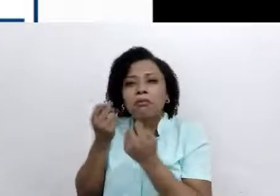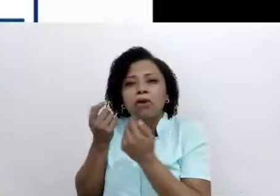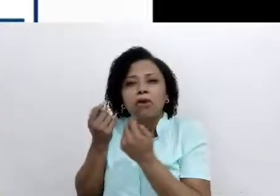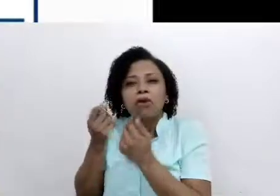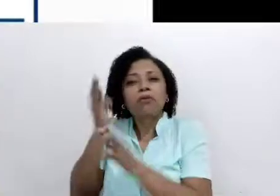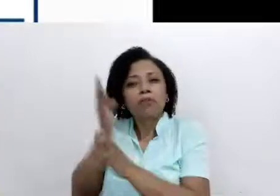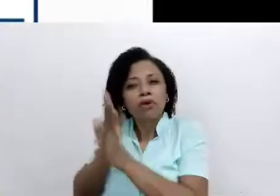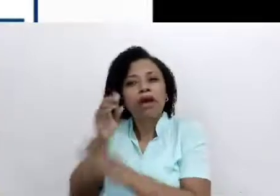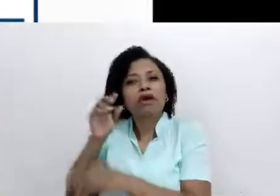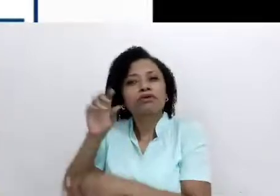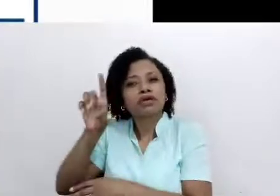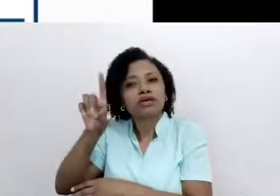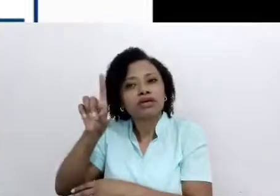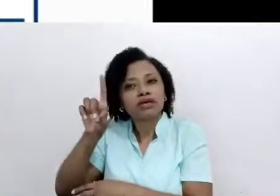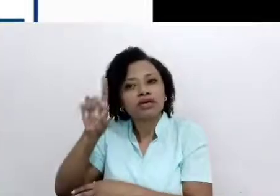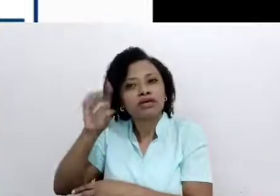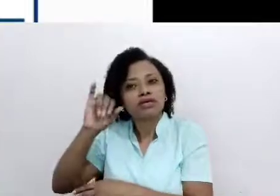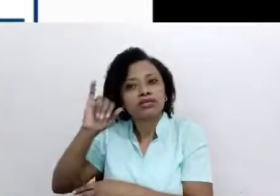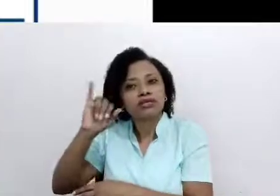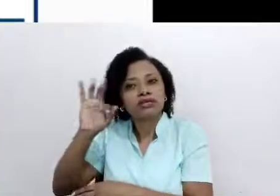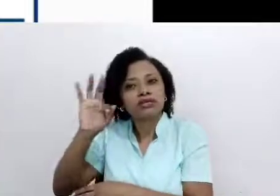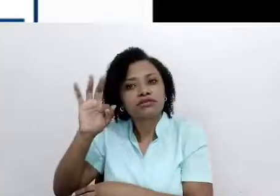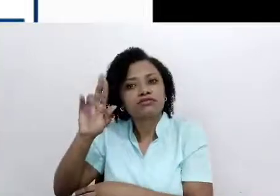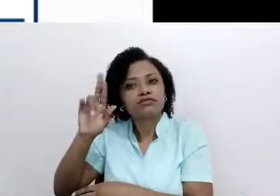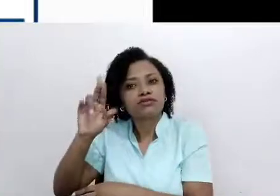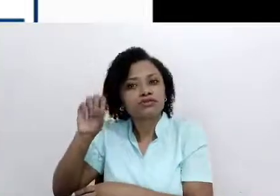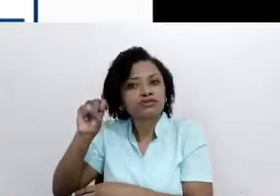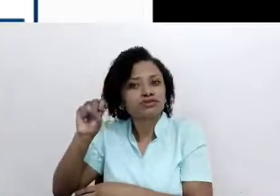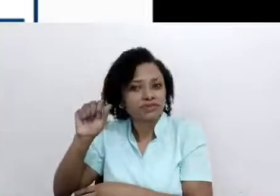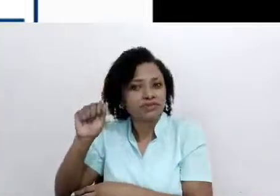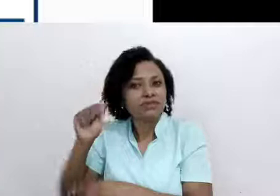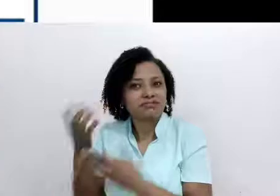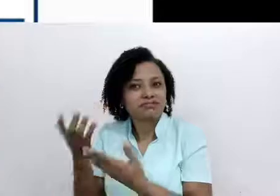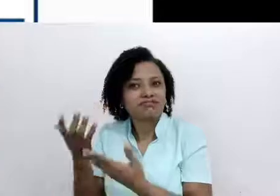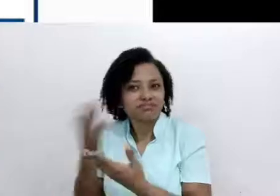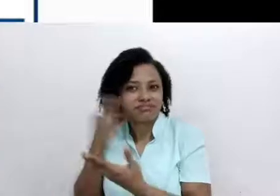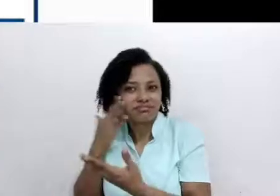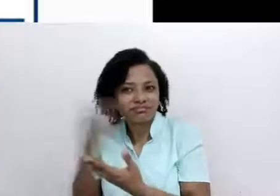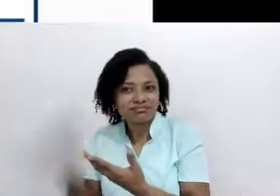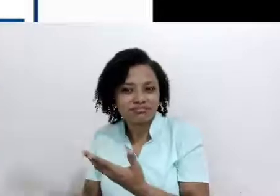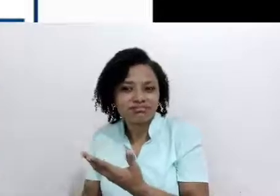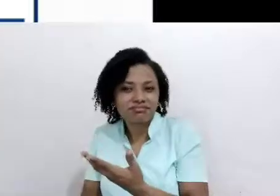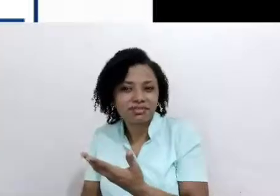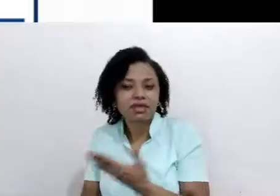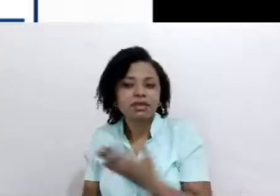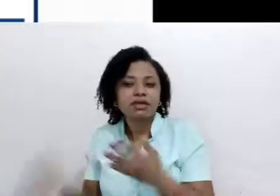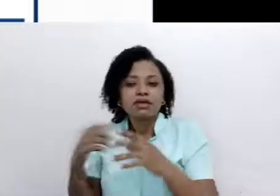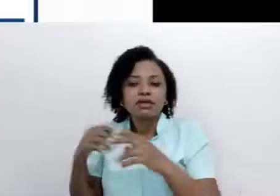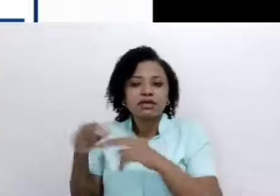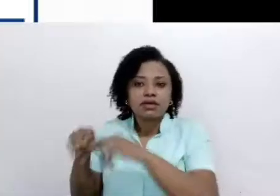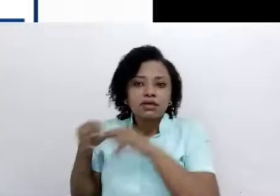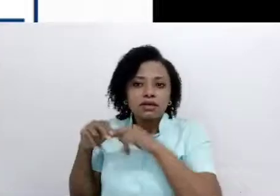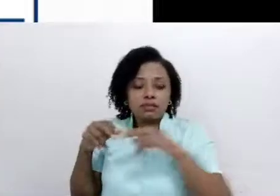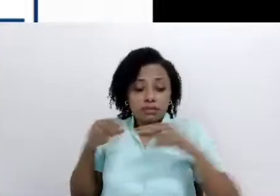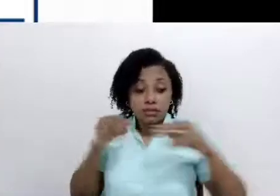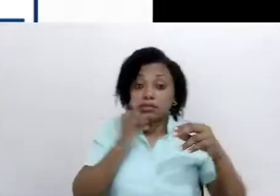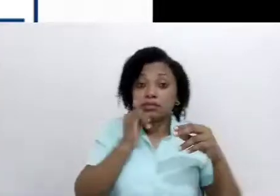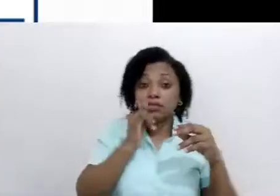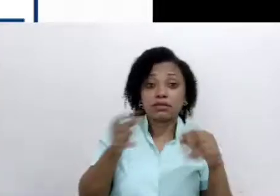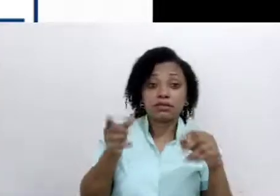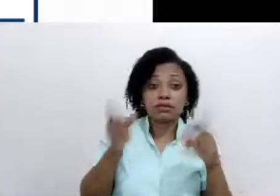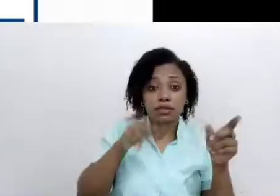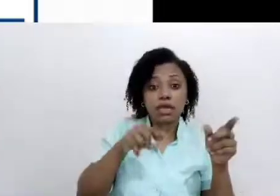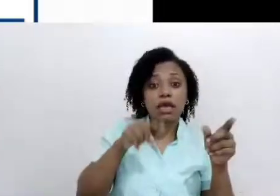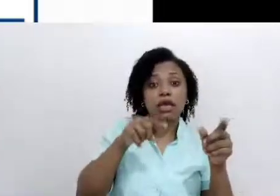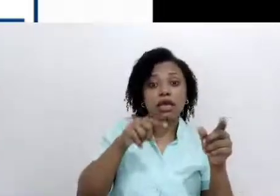que os raios de luz estão sofrendo esses desvios, certo? Mais refração, a luz bate no meio, chega